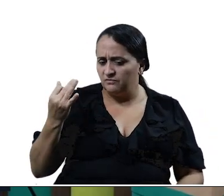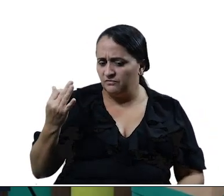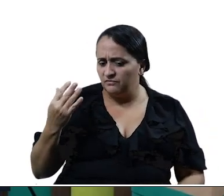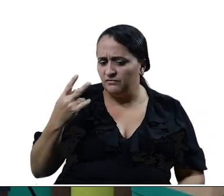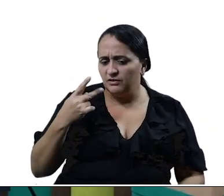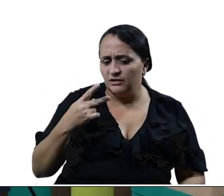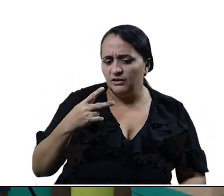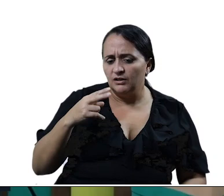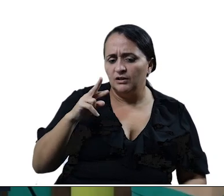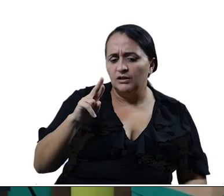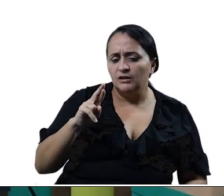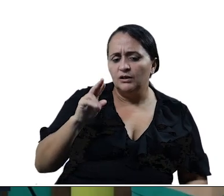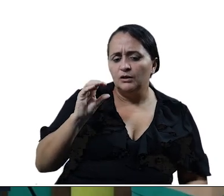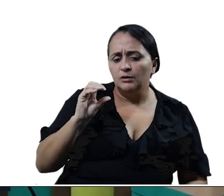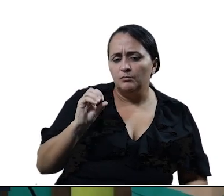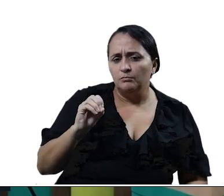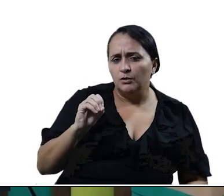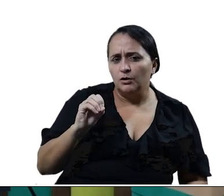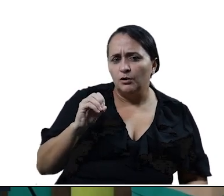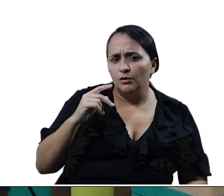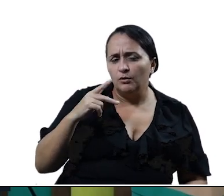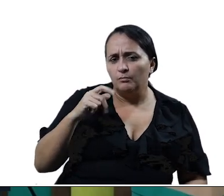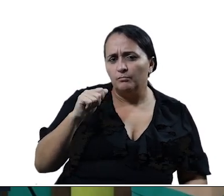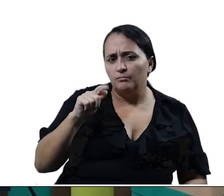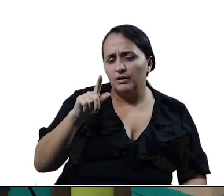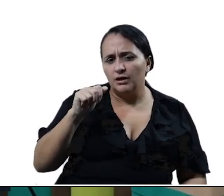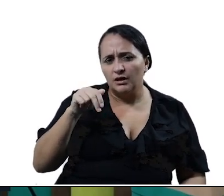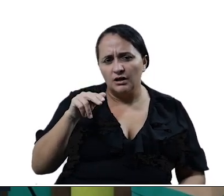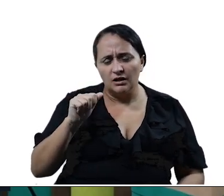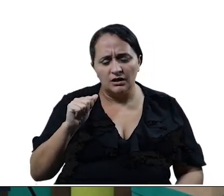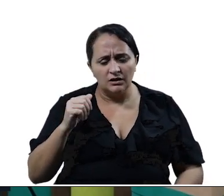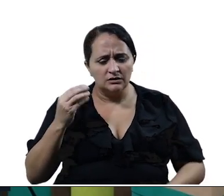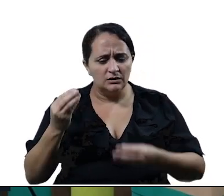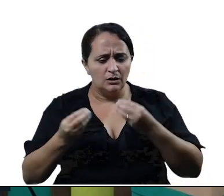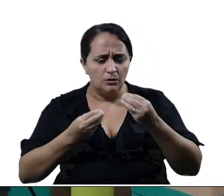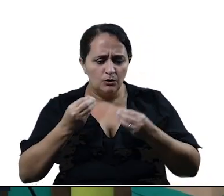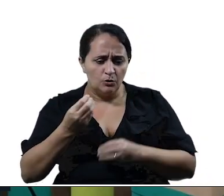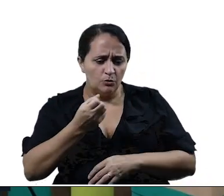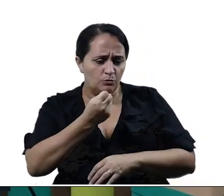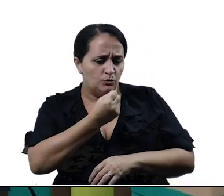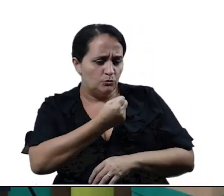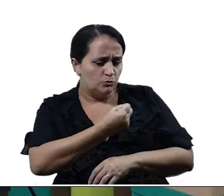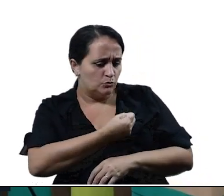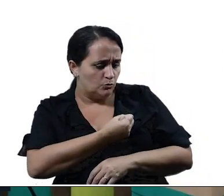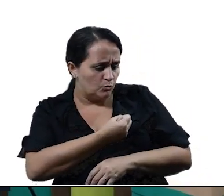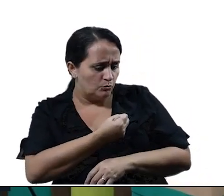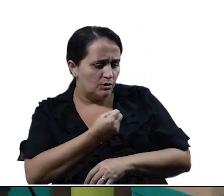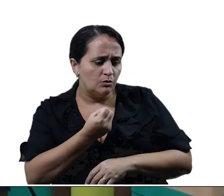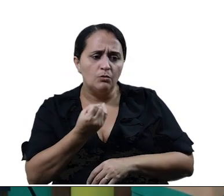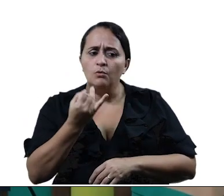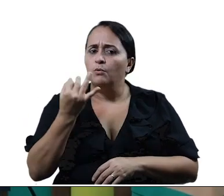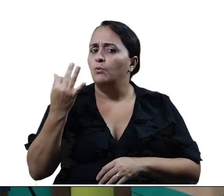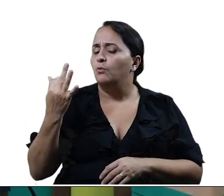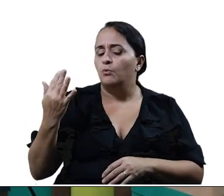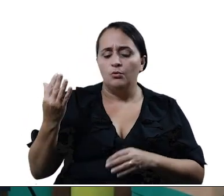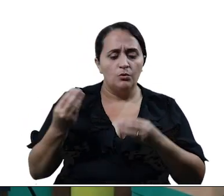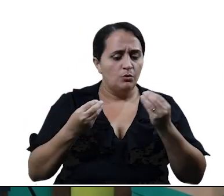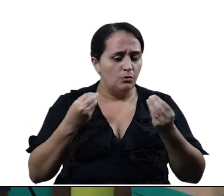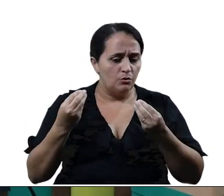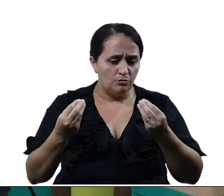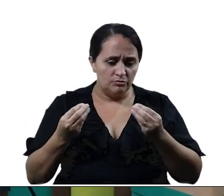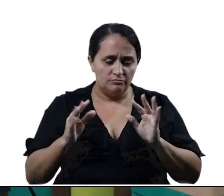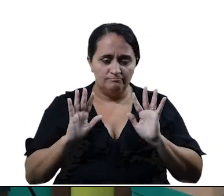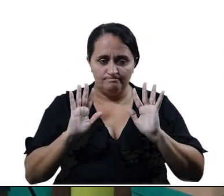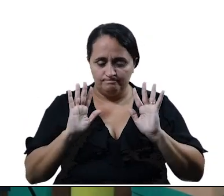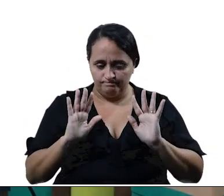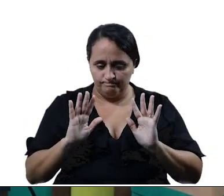que está vinculado os números decimais que a gente tem estudado nas aulas anteriores com o dinheiro?